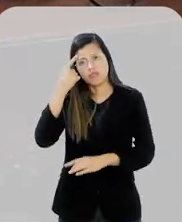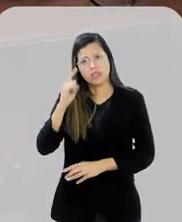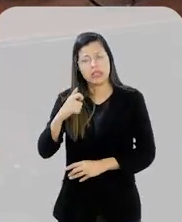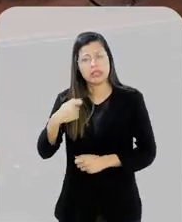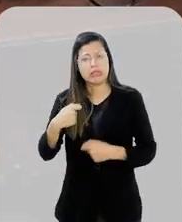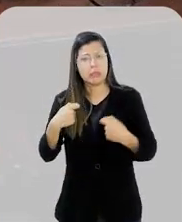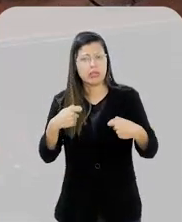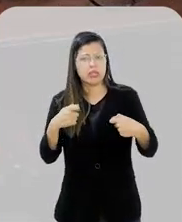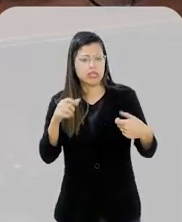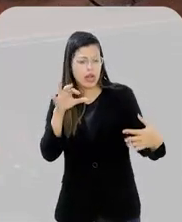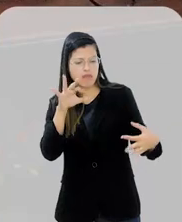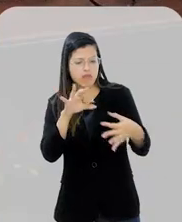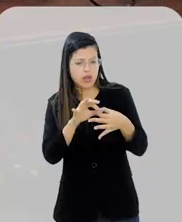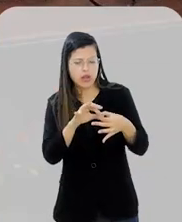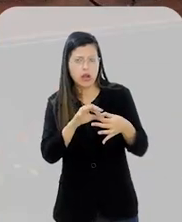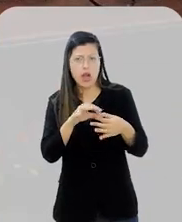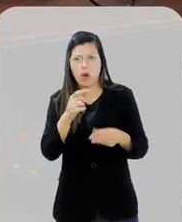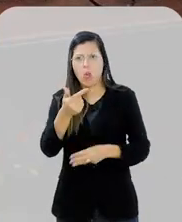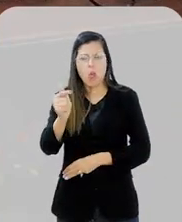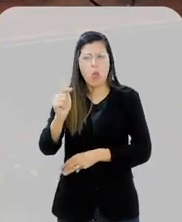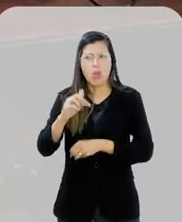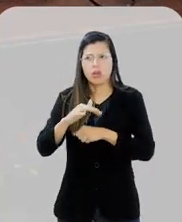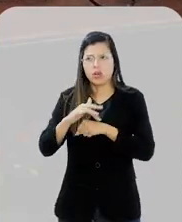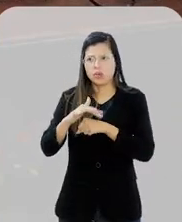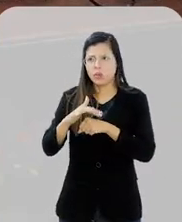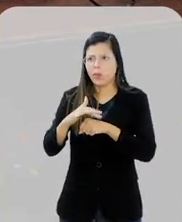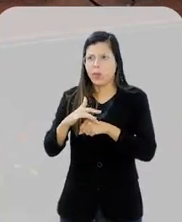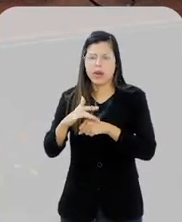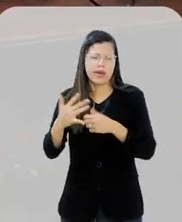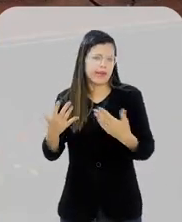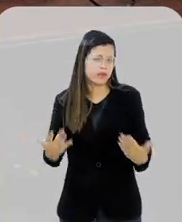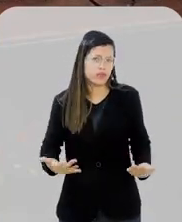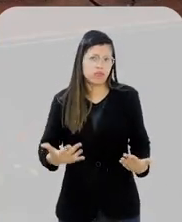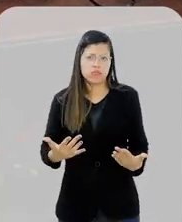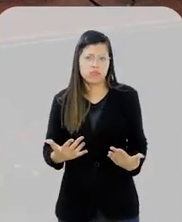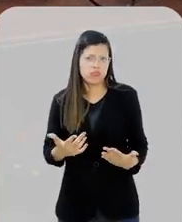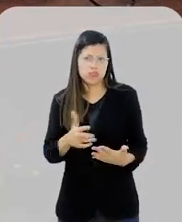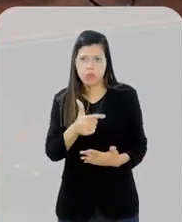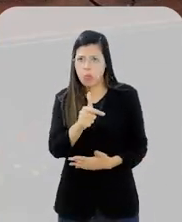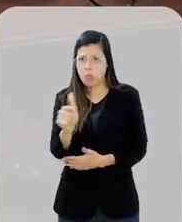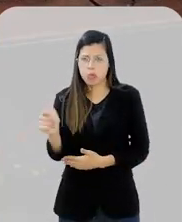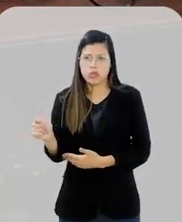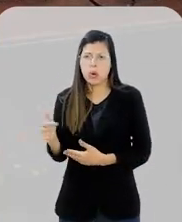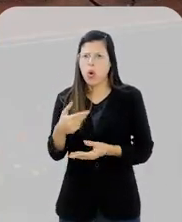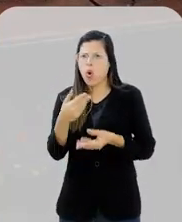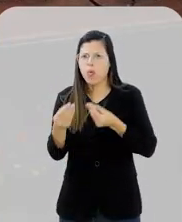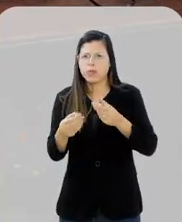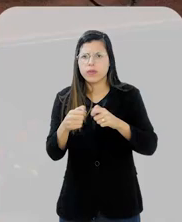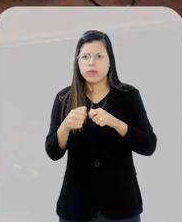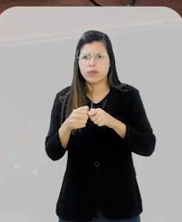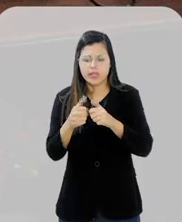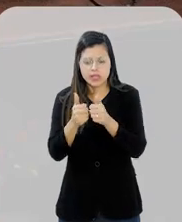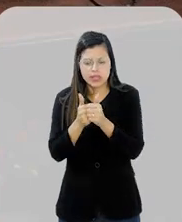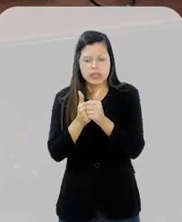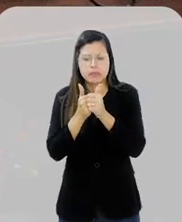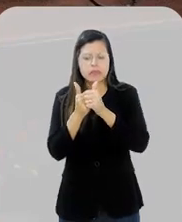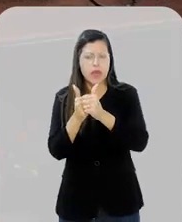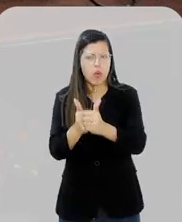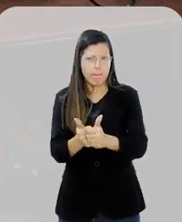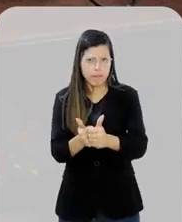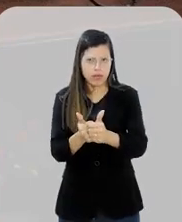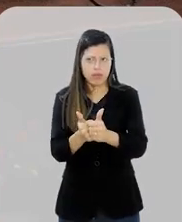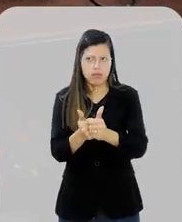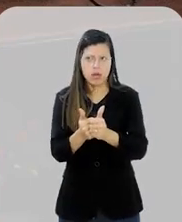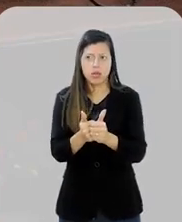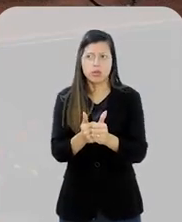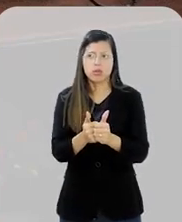uma doença específica, nesse laudo, né? Uma hipertrofia, enfim. Como que é feito esse encaminhamento da paciente,